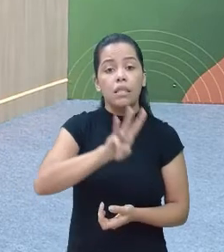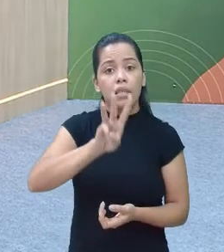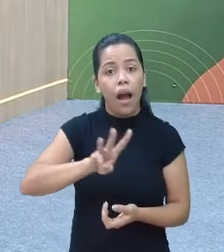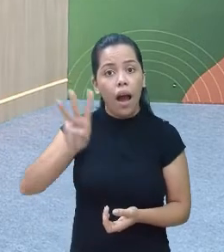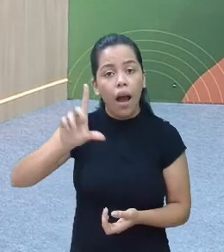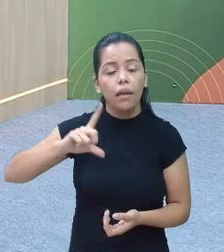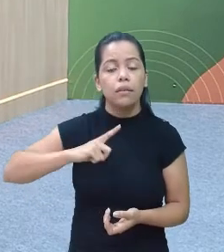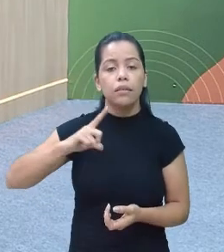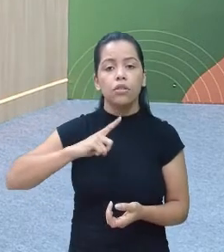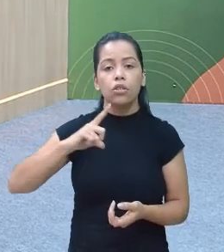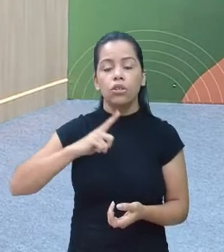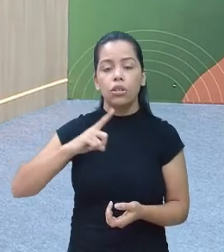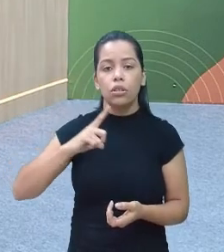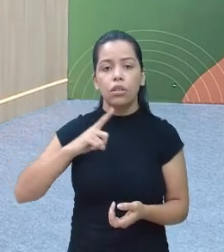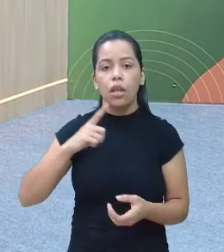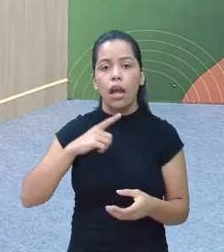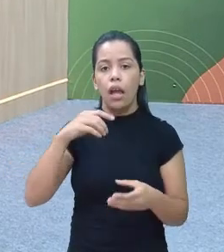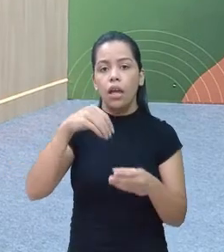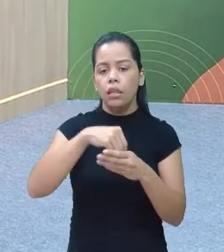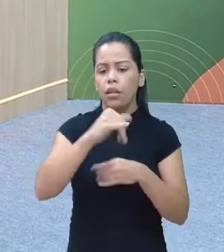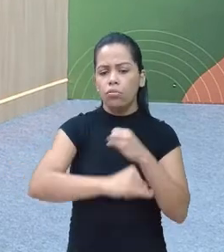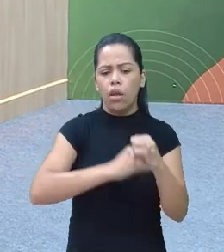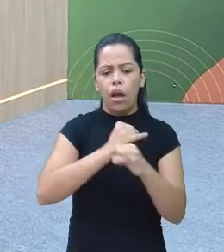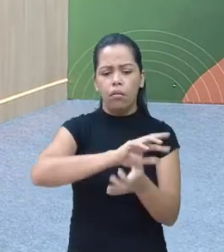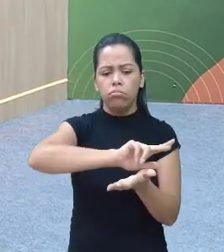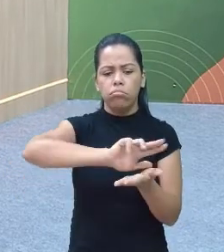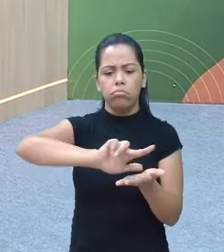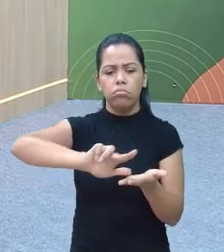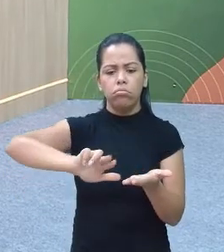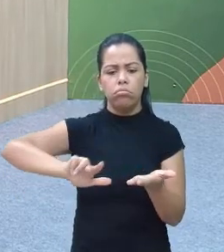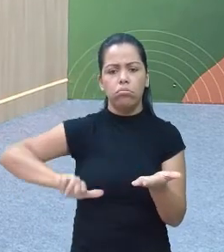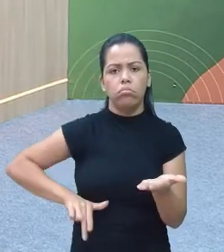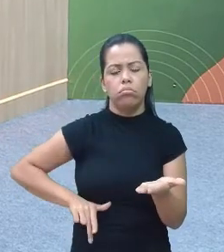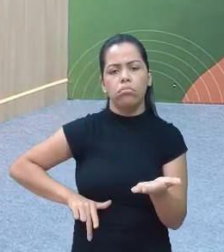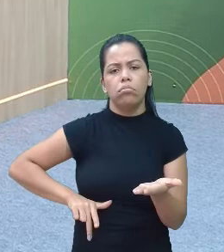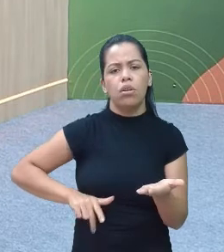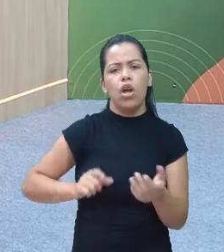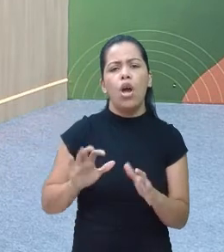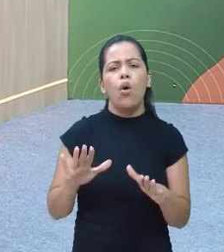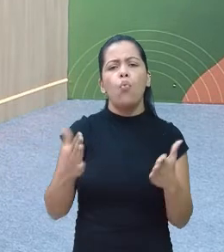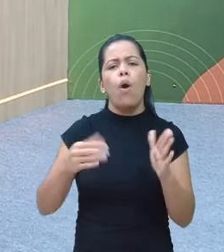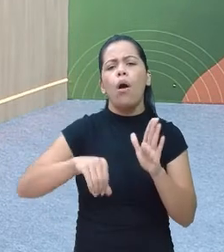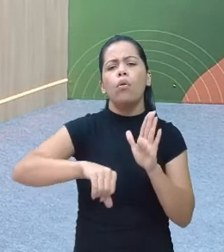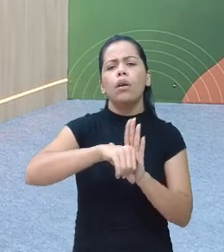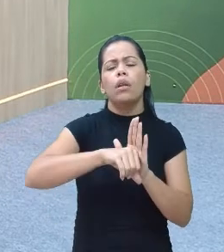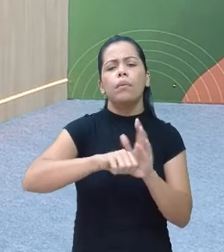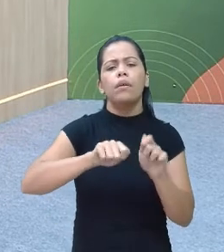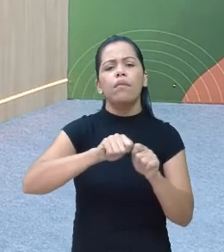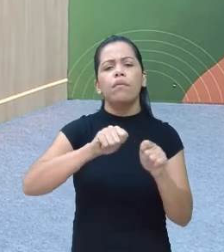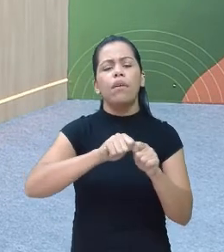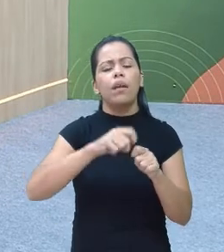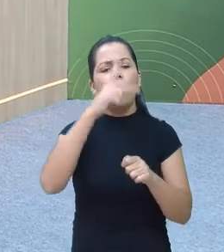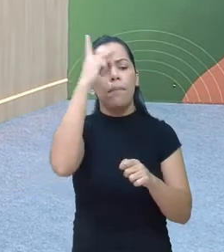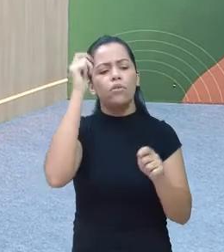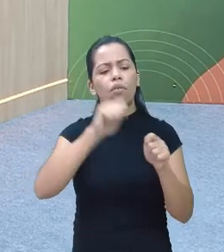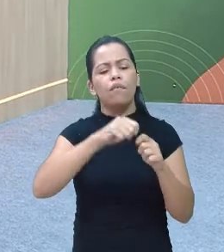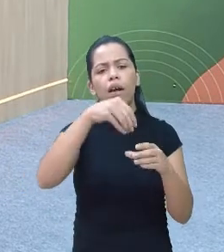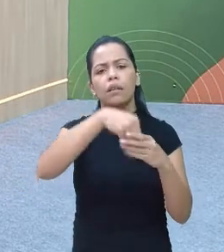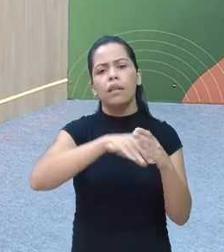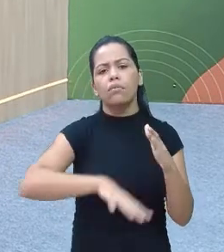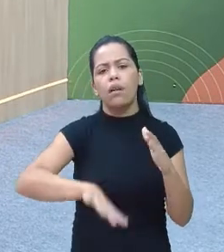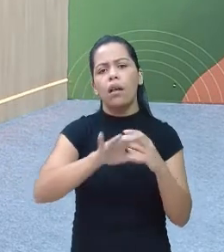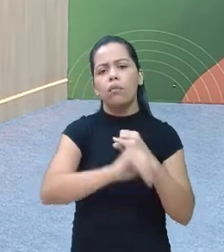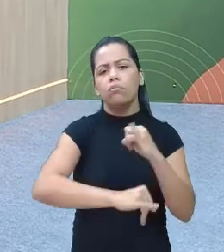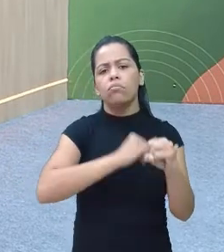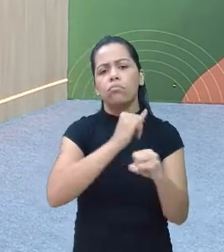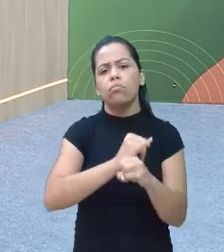na web. Mas, Vivi, eu não faço ideia de quais seriam os crimes que se cometem na web. Então,